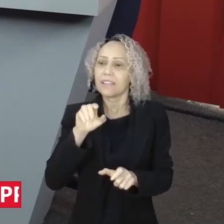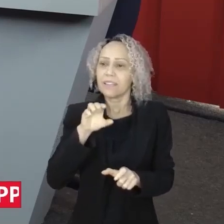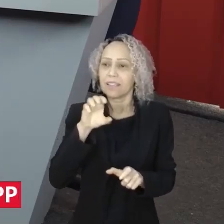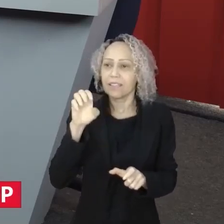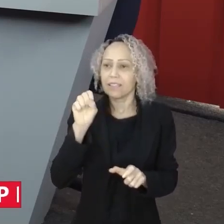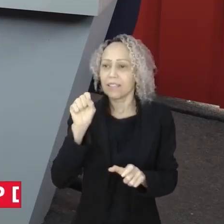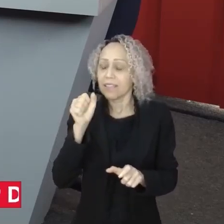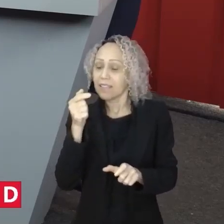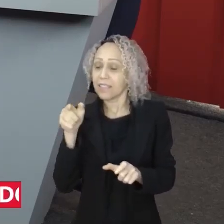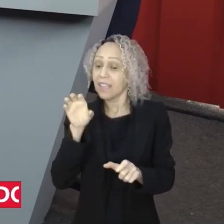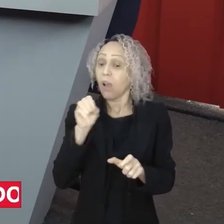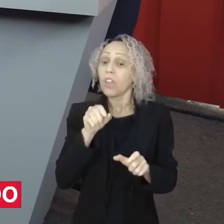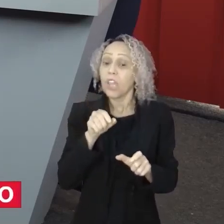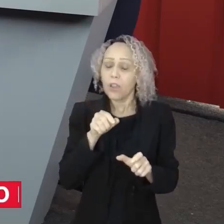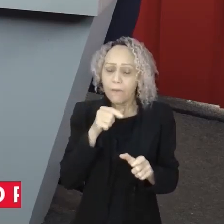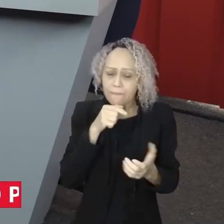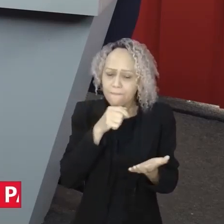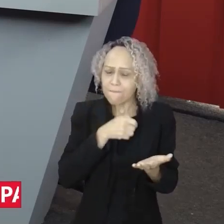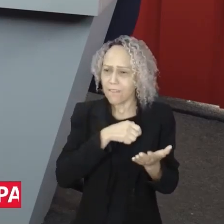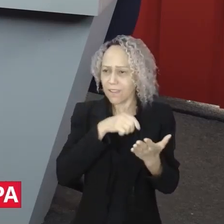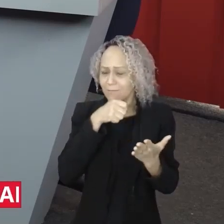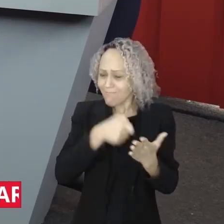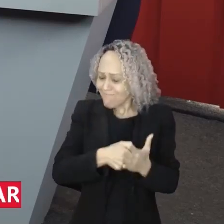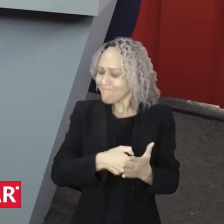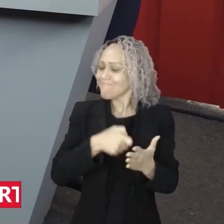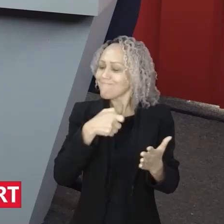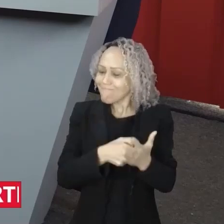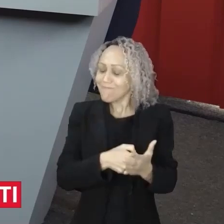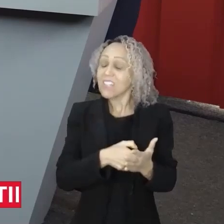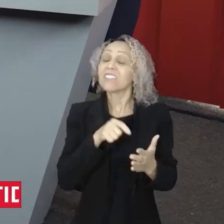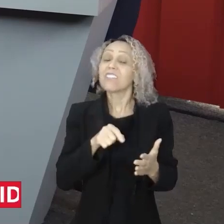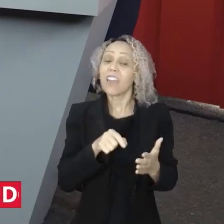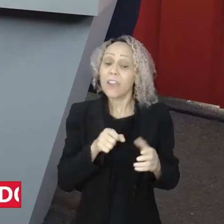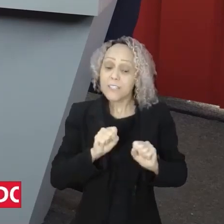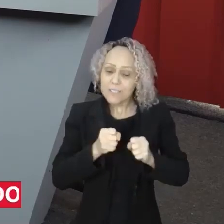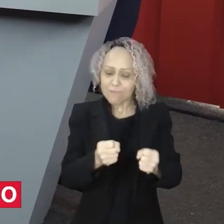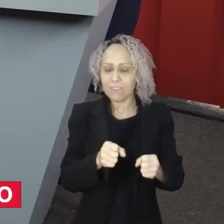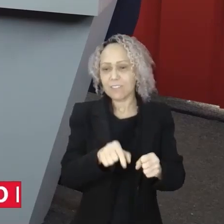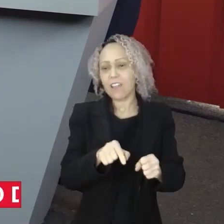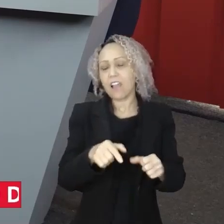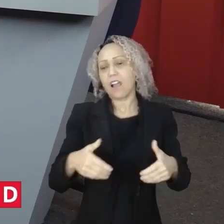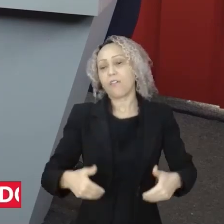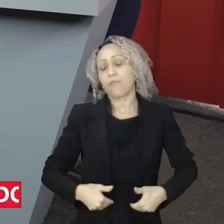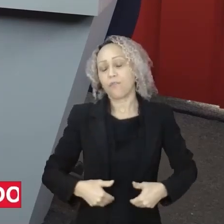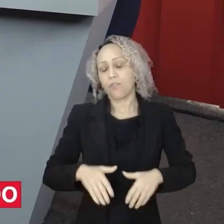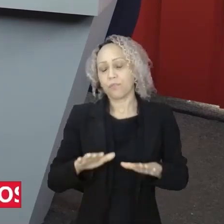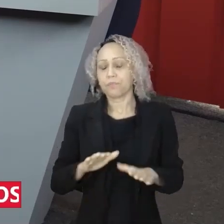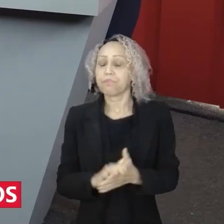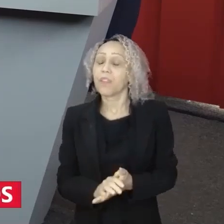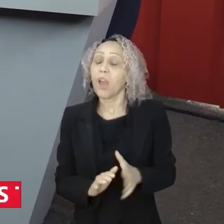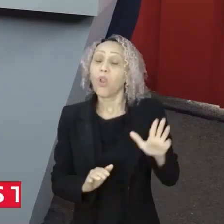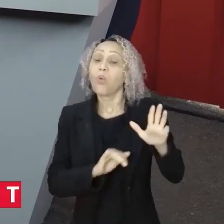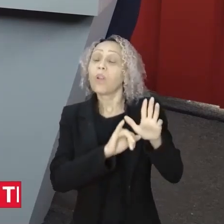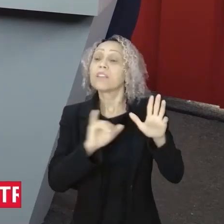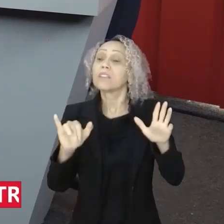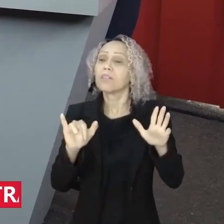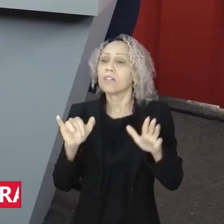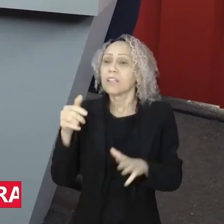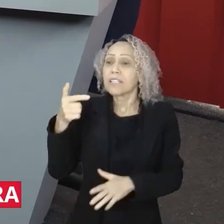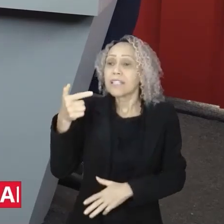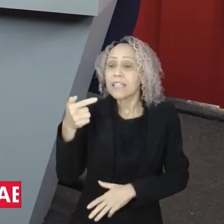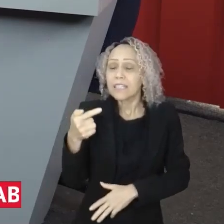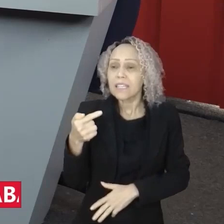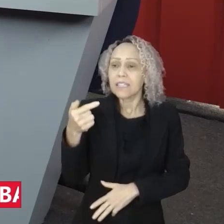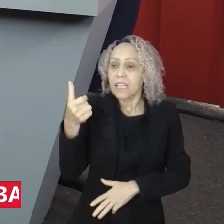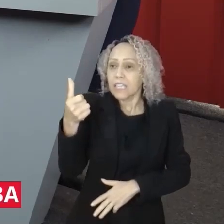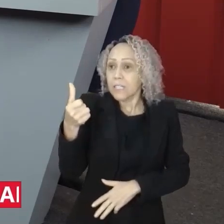familiar nos últimos anos. Deputado, o governo Lula anunciou este ano 71,6 bilhões de reais em crédito rural para essa